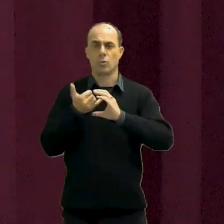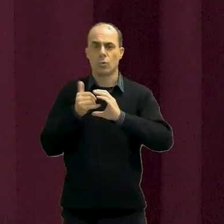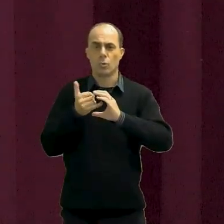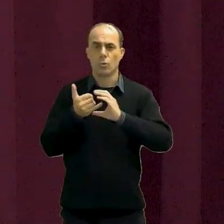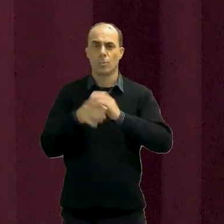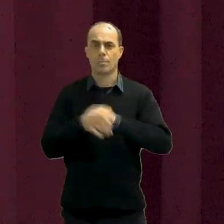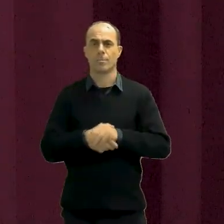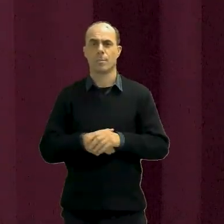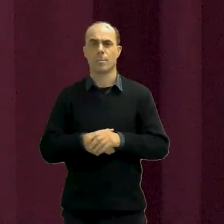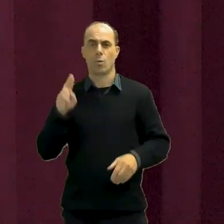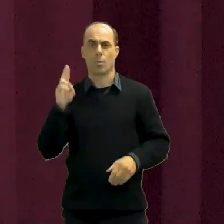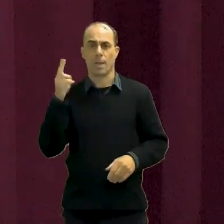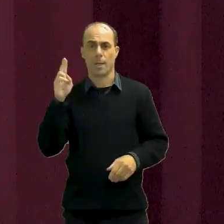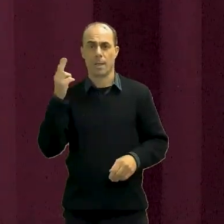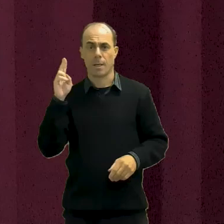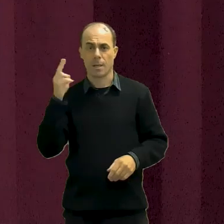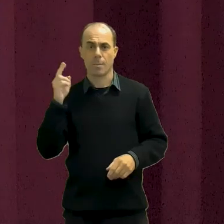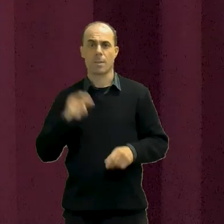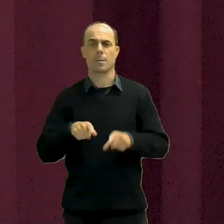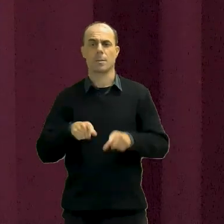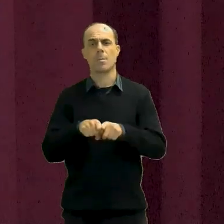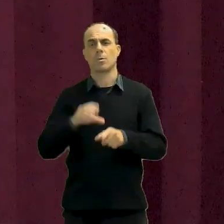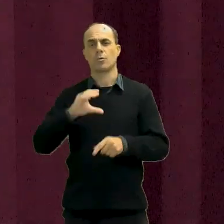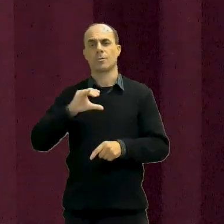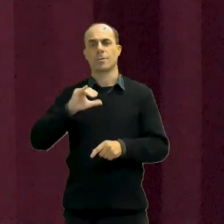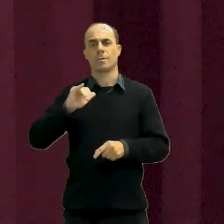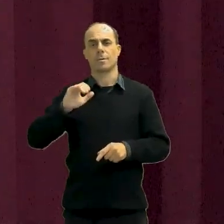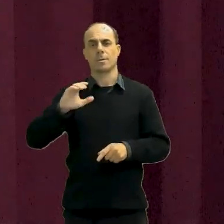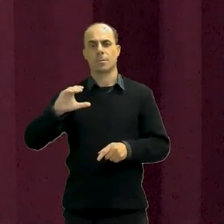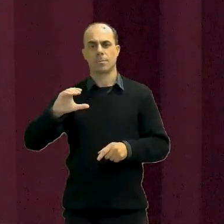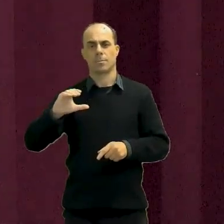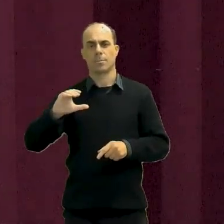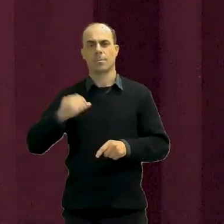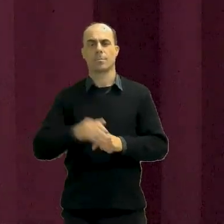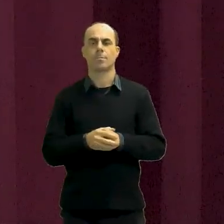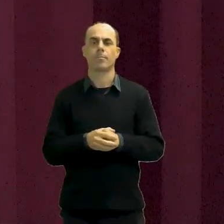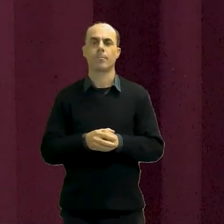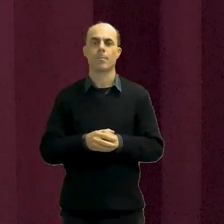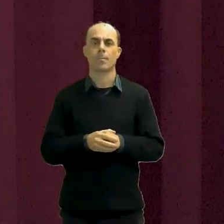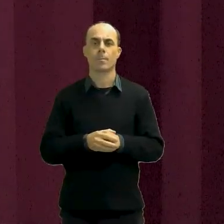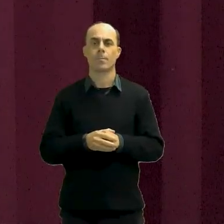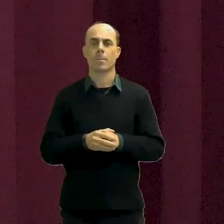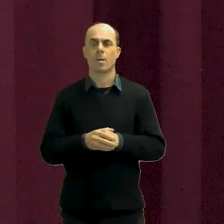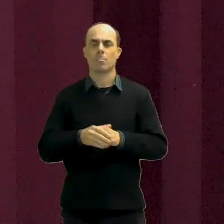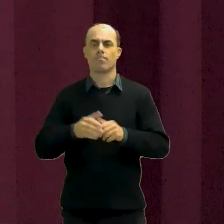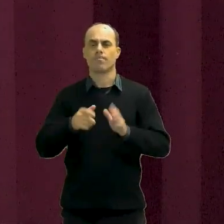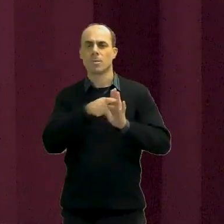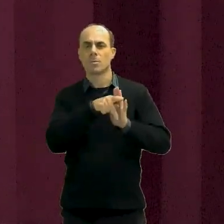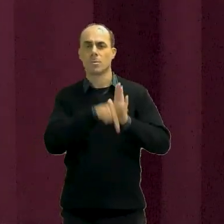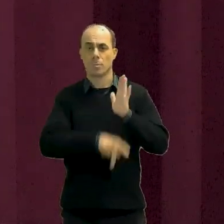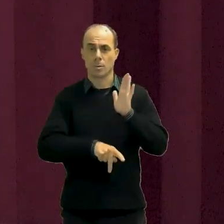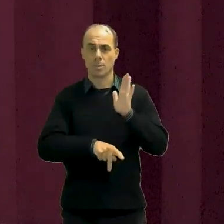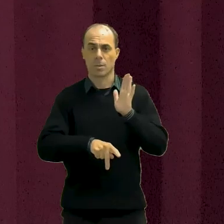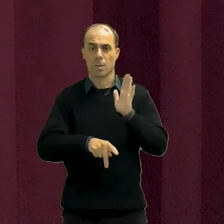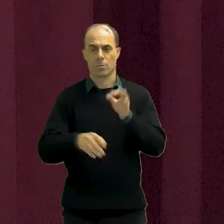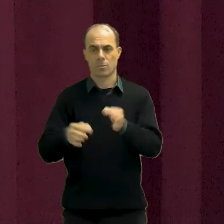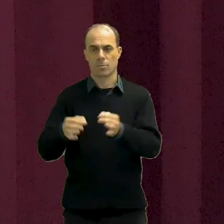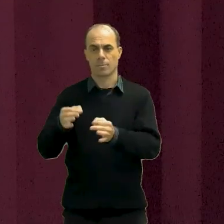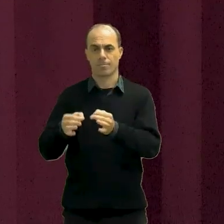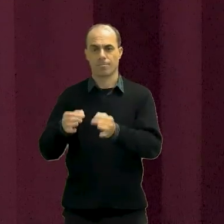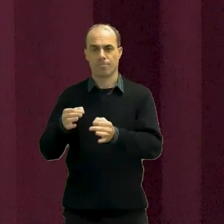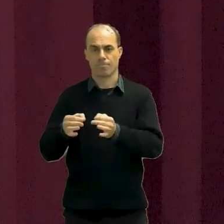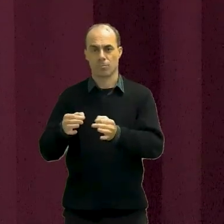promotoria é levar o Ministério Público juntamente com projetos do do Tribunal de Justiça do Estado do Paraná